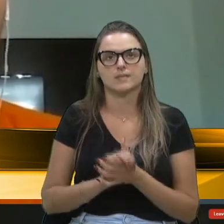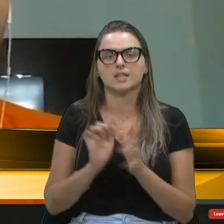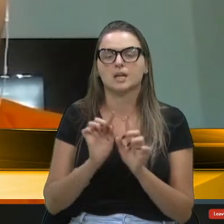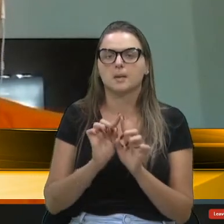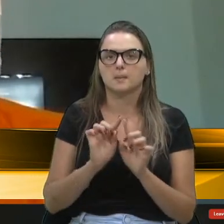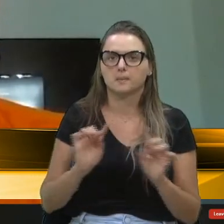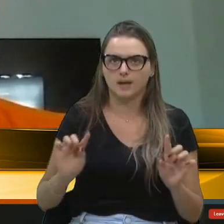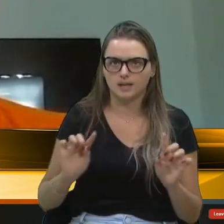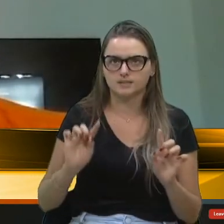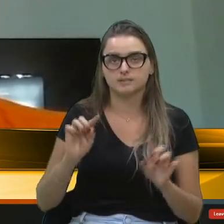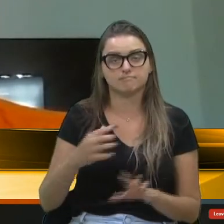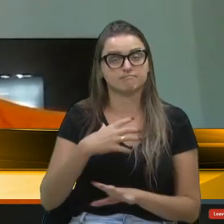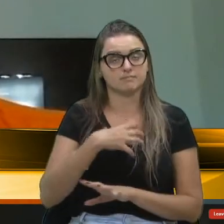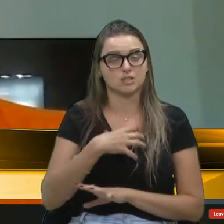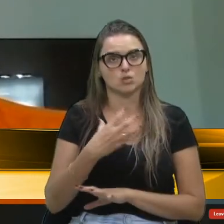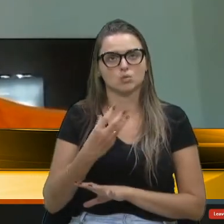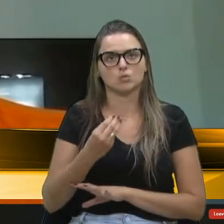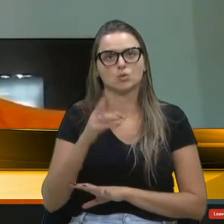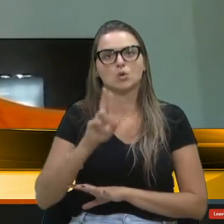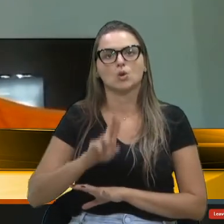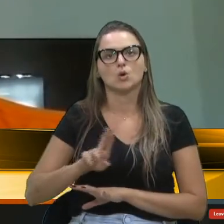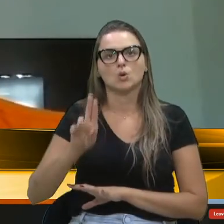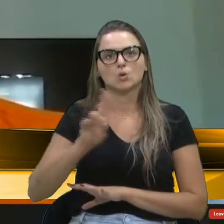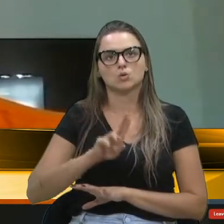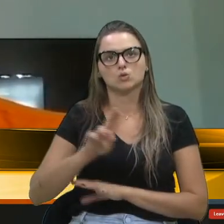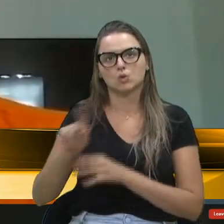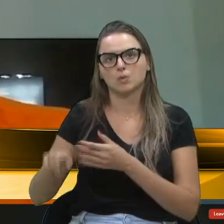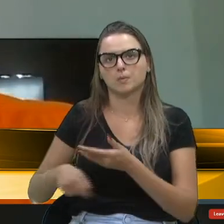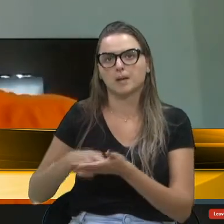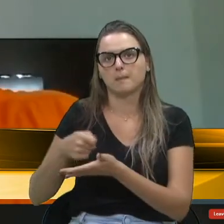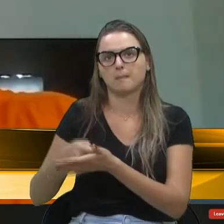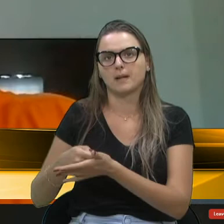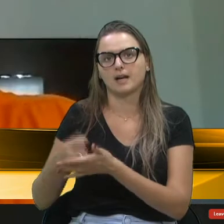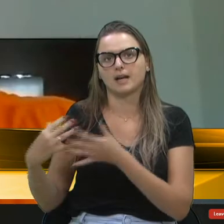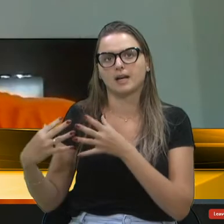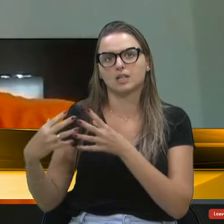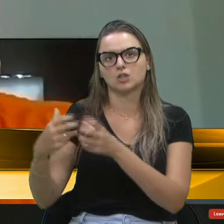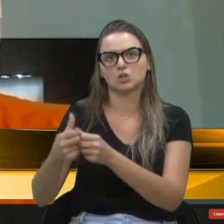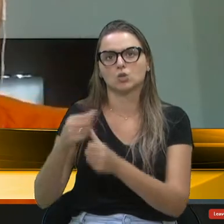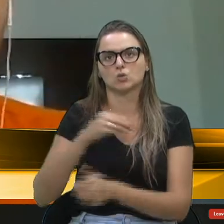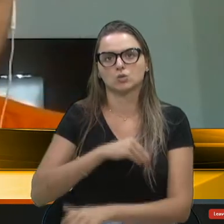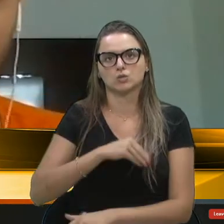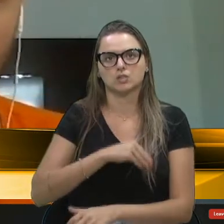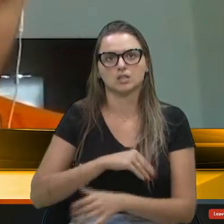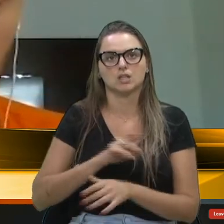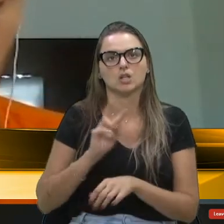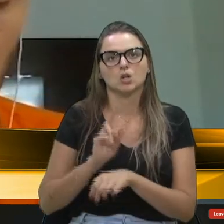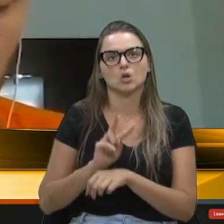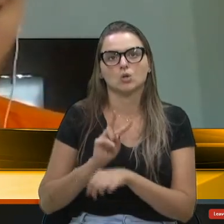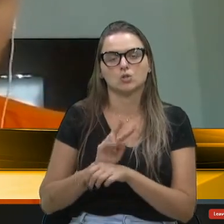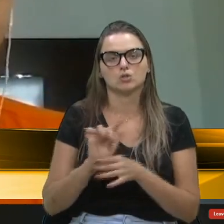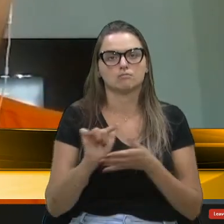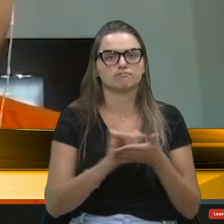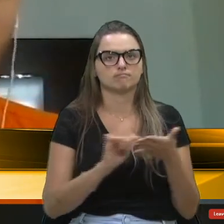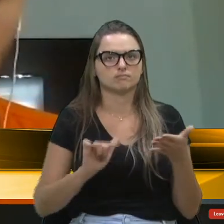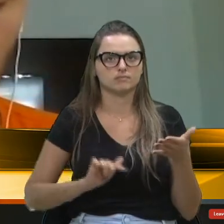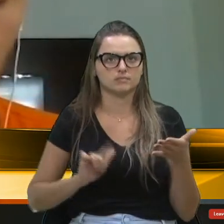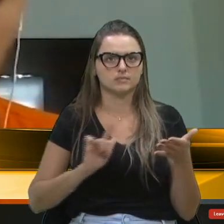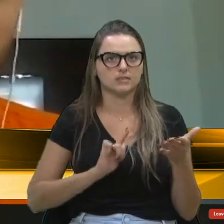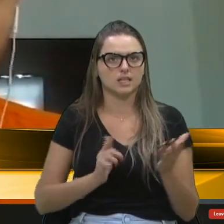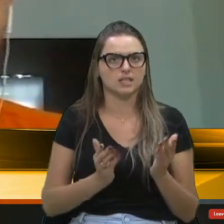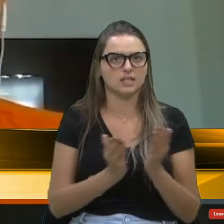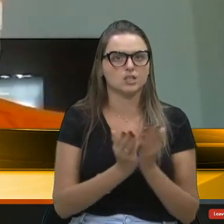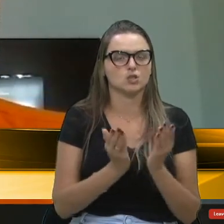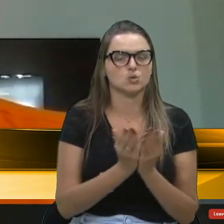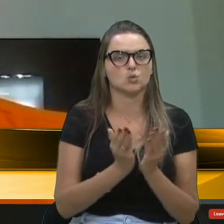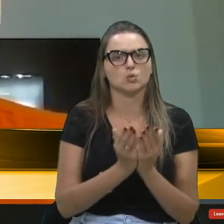mas, infelizmente, ele decidiu colocar a folha de pagamento em dia. Continuando, então, com a vasta literatura que a gente tem um estudo do